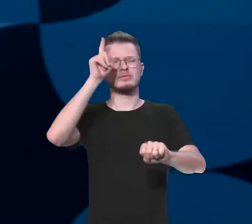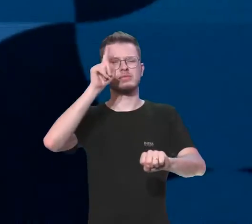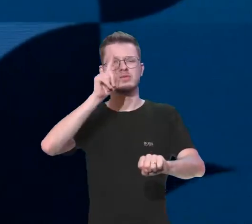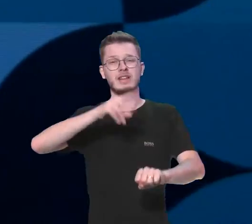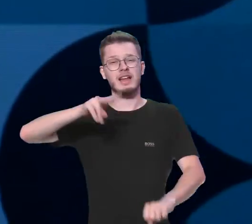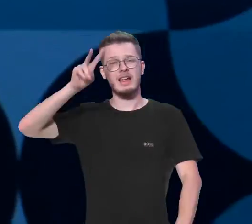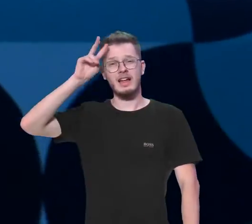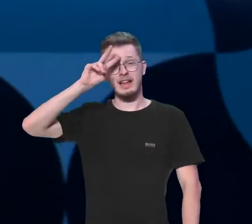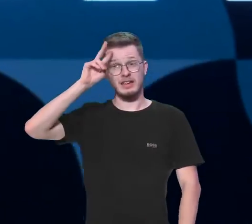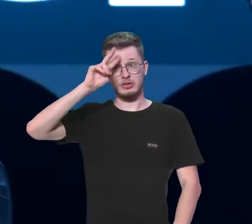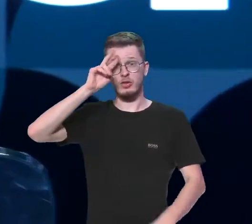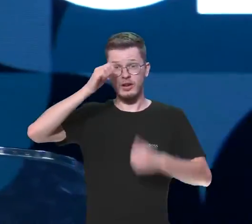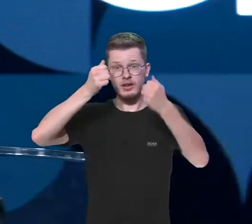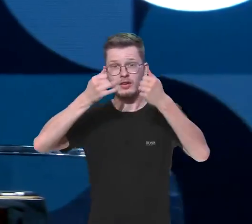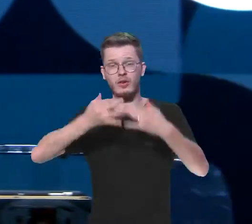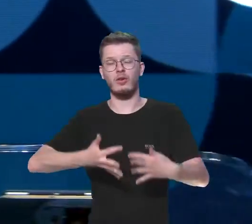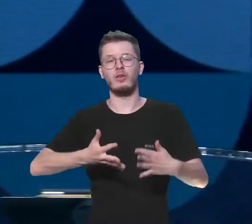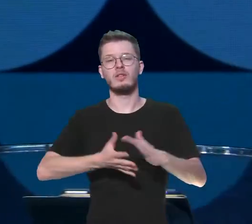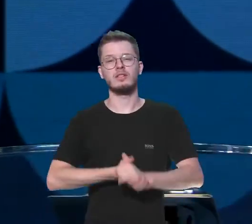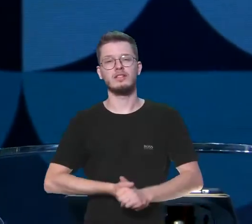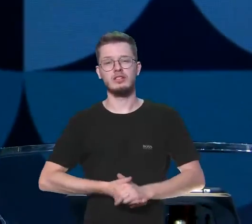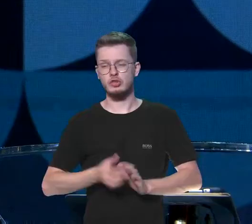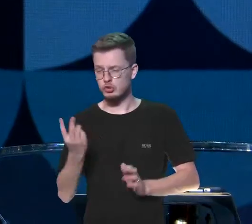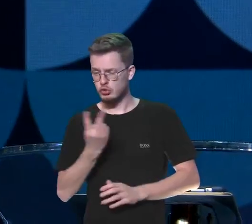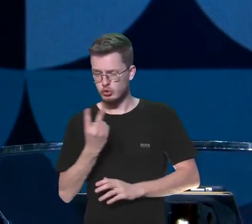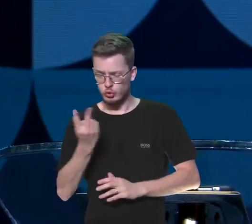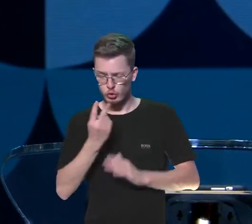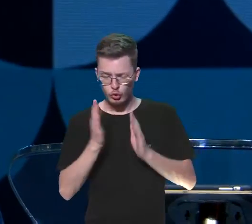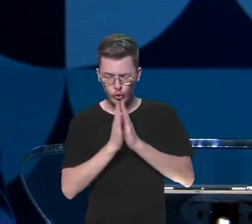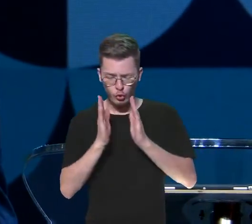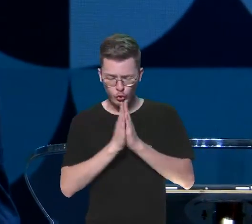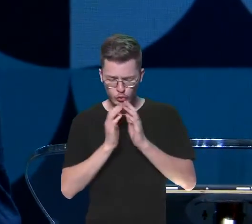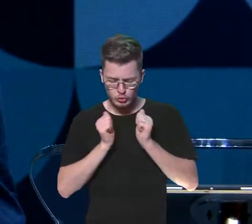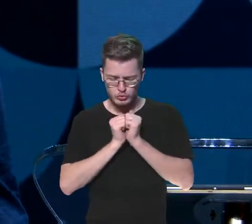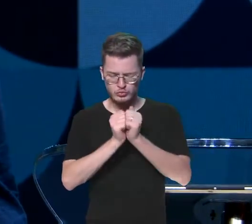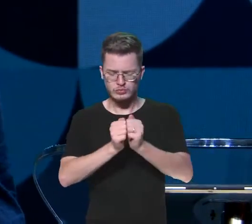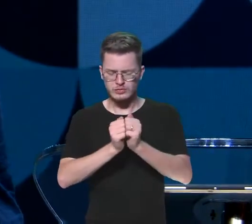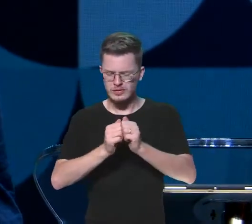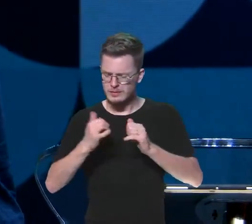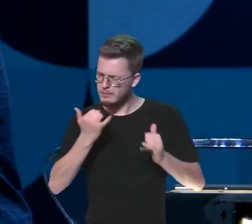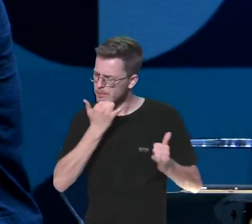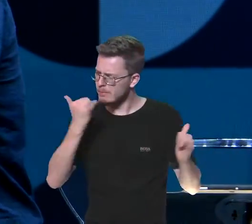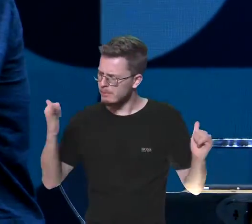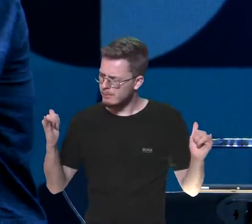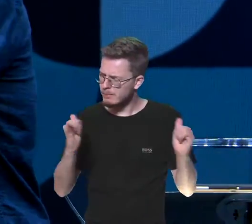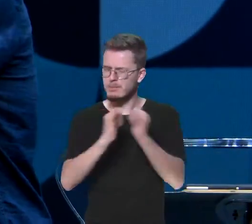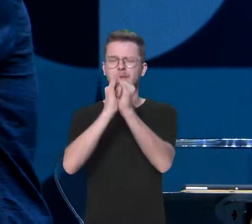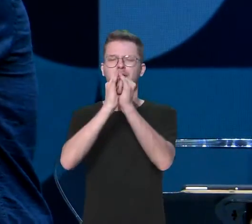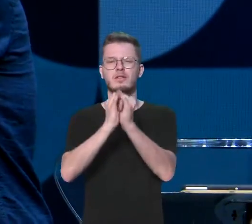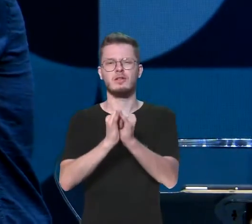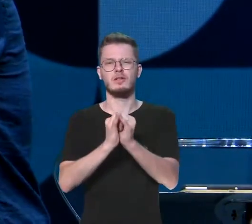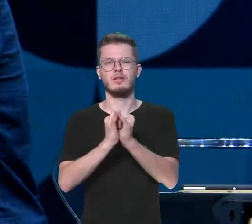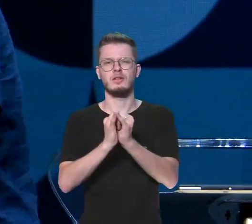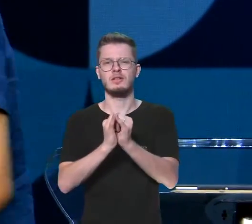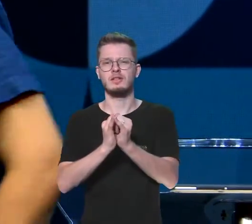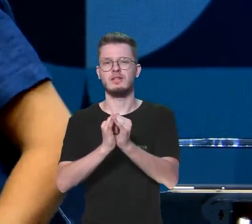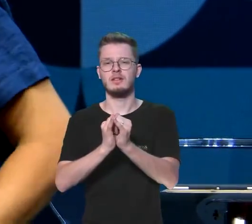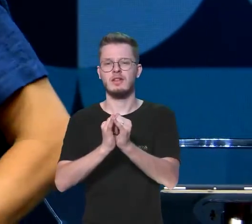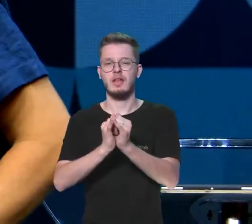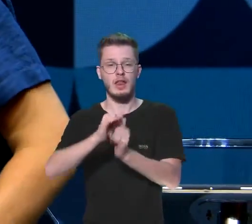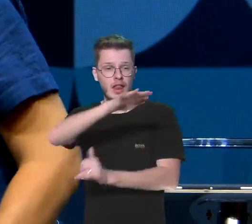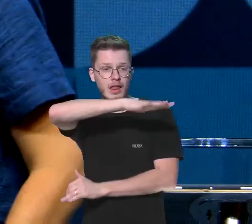história conta, está relatado, que os 2 oram juntos e liberam perdão. O ambiente naquele lugar